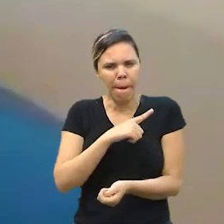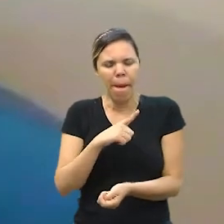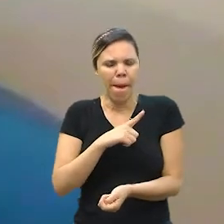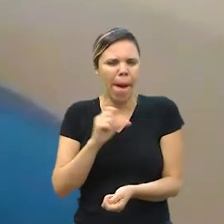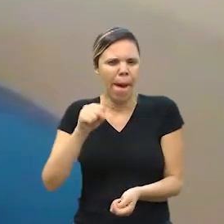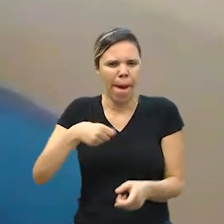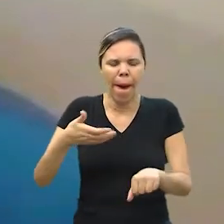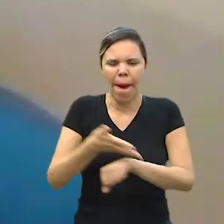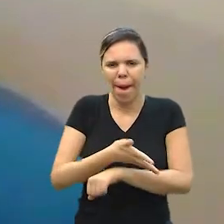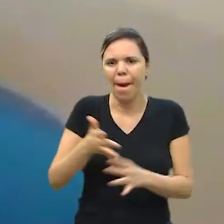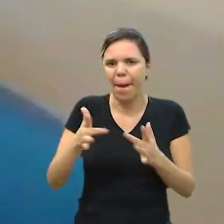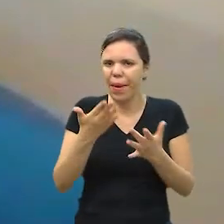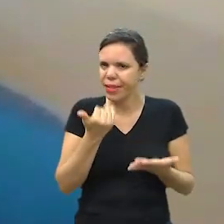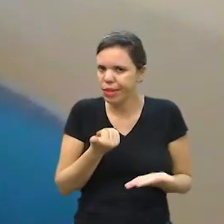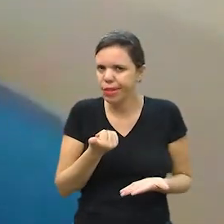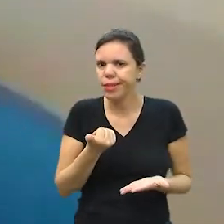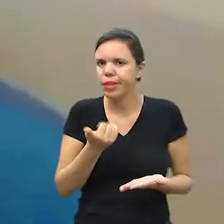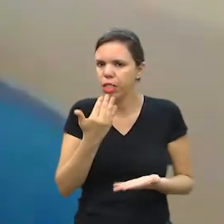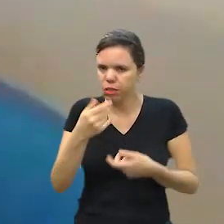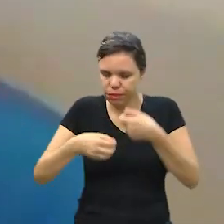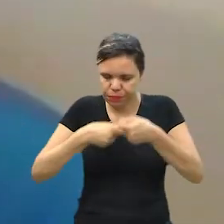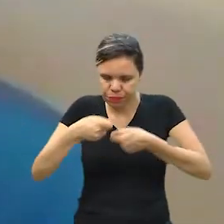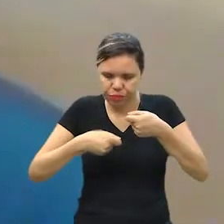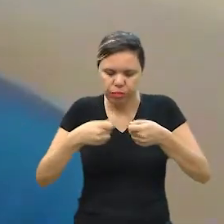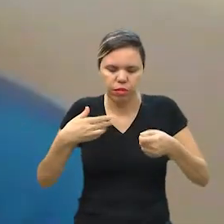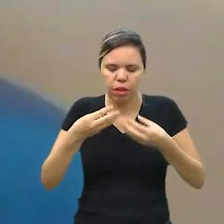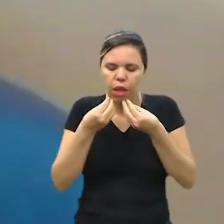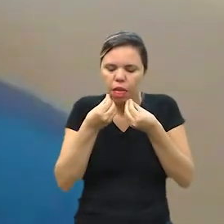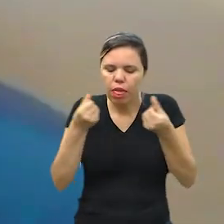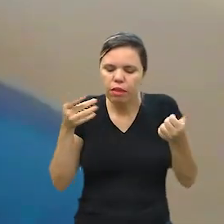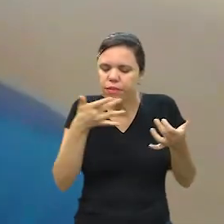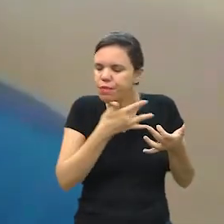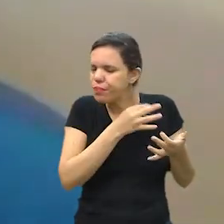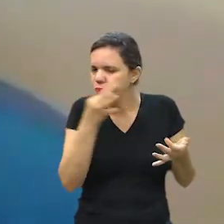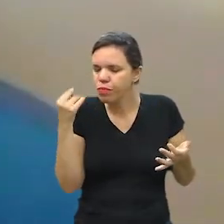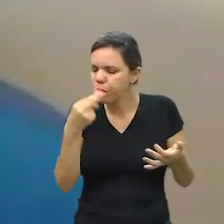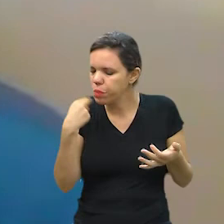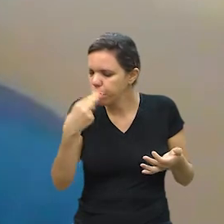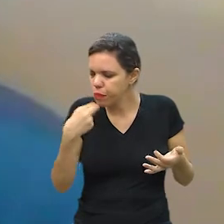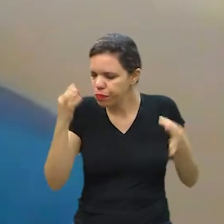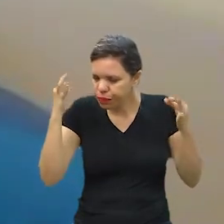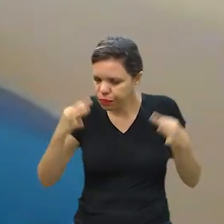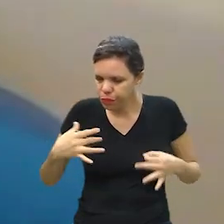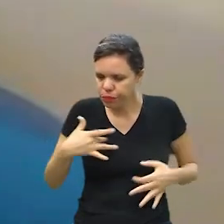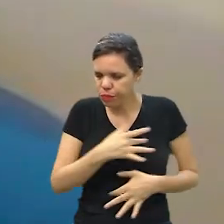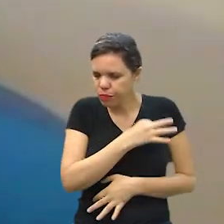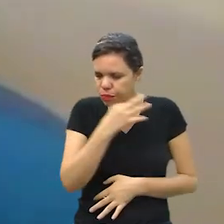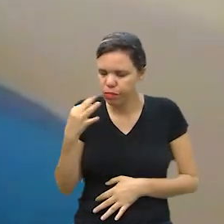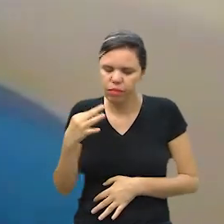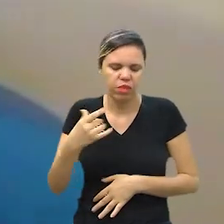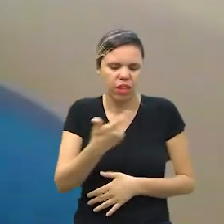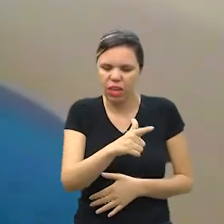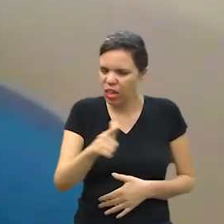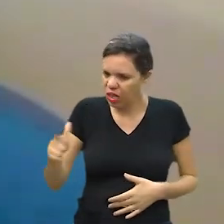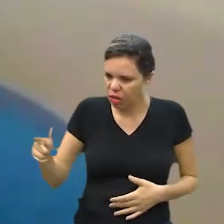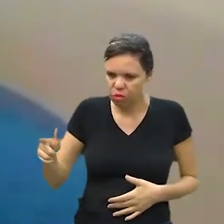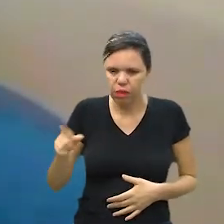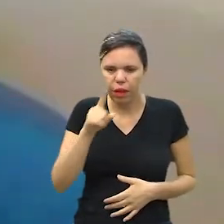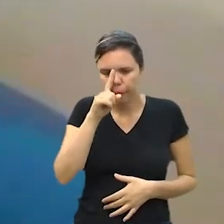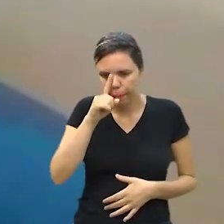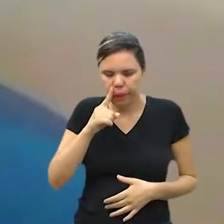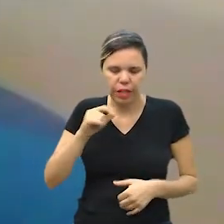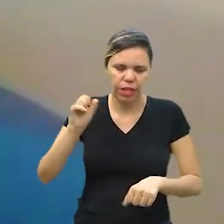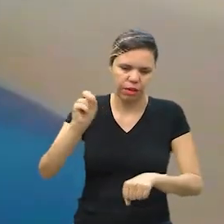gente tenha, sim, acesso a um alimento que seja saboroso, nutritivo e que esteja longe de qualquer perigo